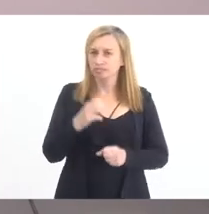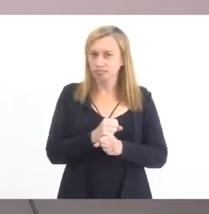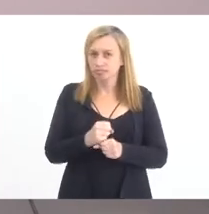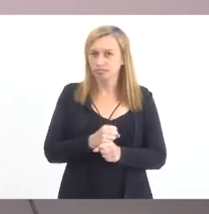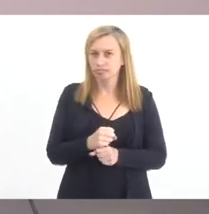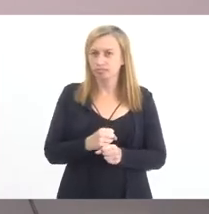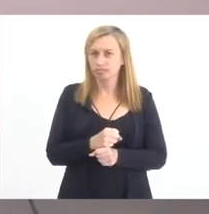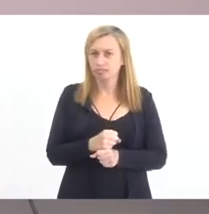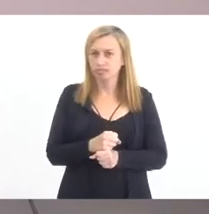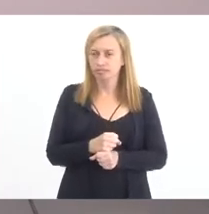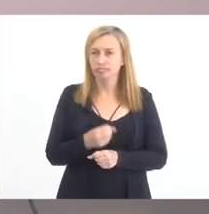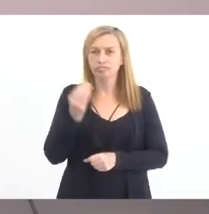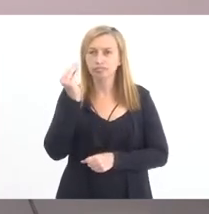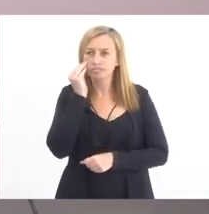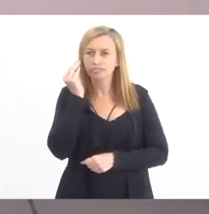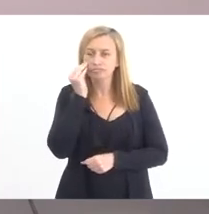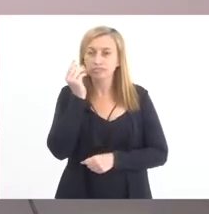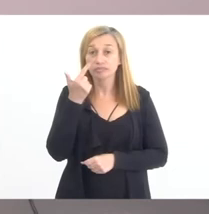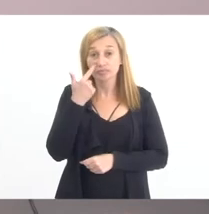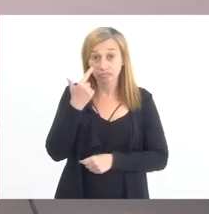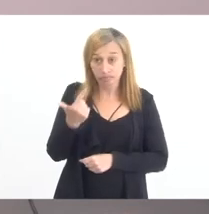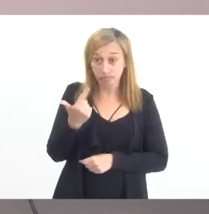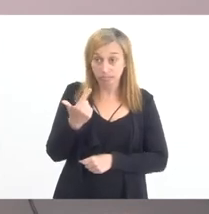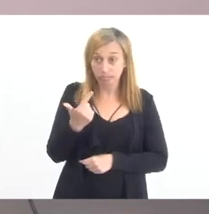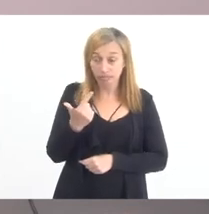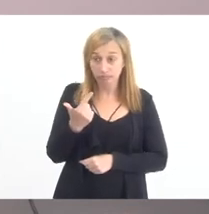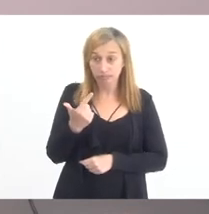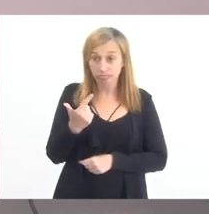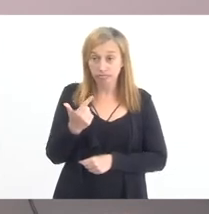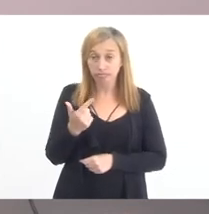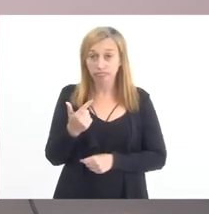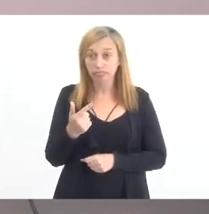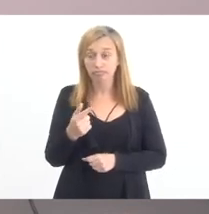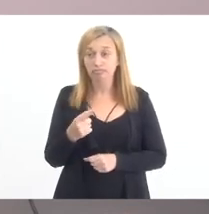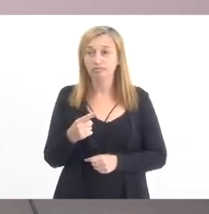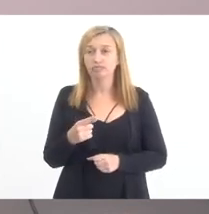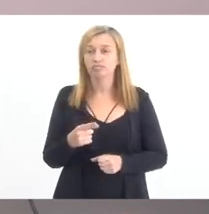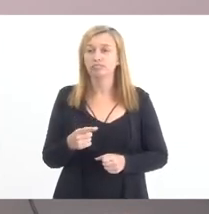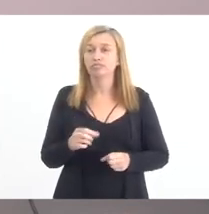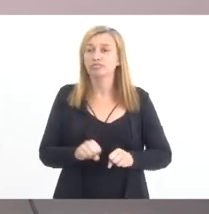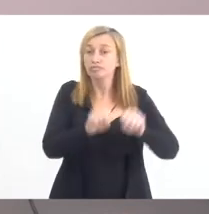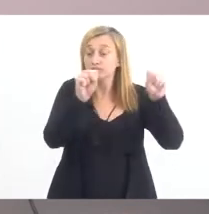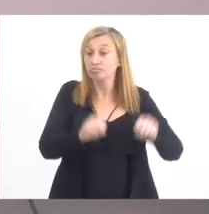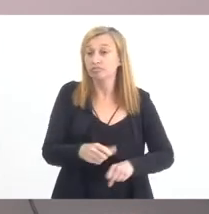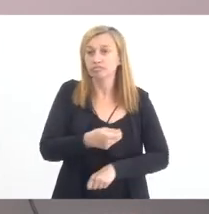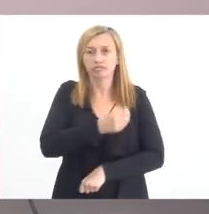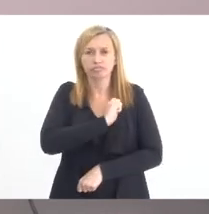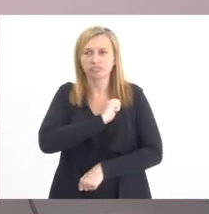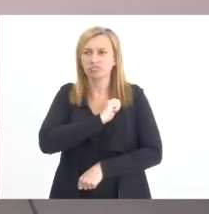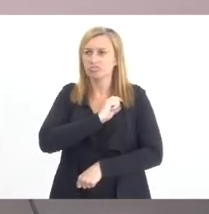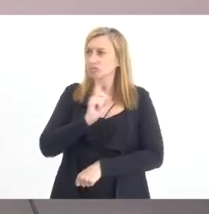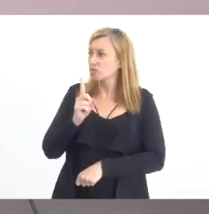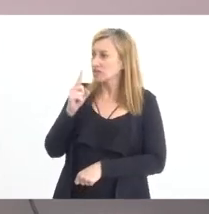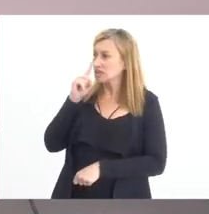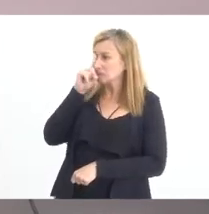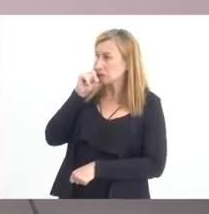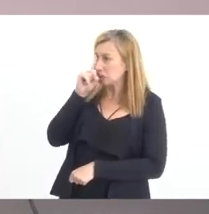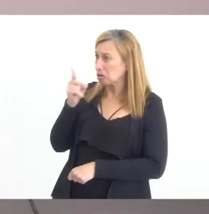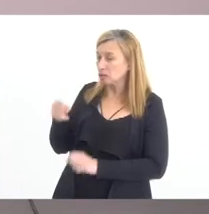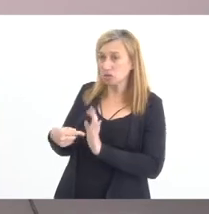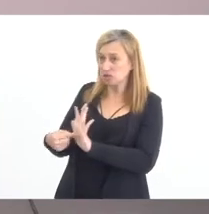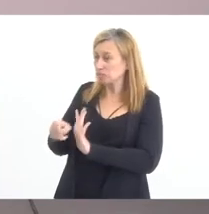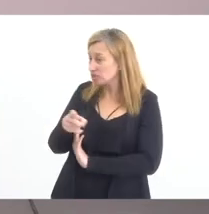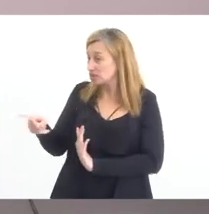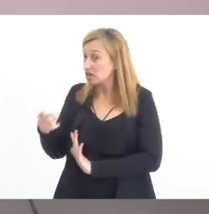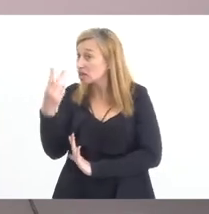2 anos nós vamos ter a oportunidade de rever o regime de recuperação fiscal. Não é esse monstro que estão passando para vocês, não.